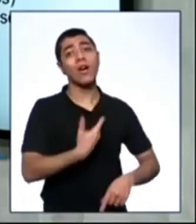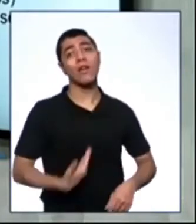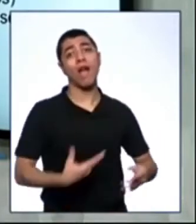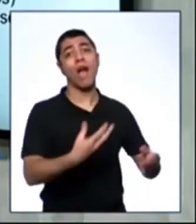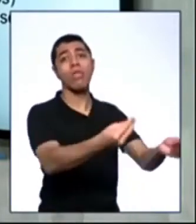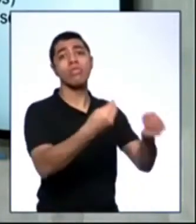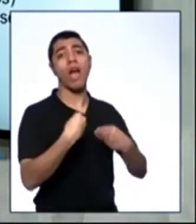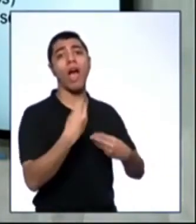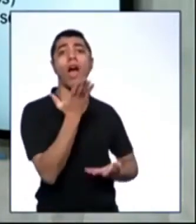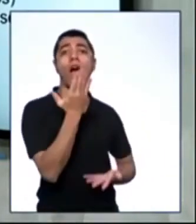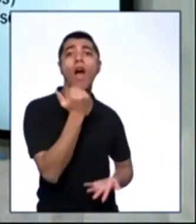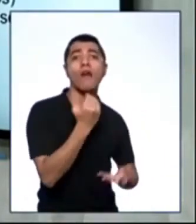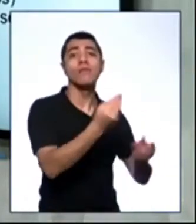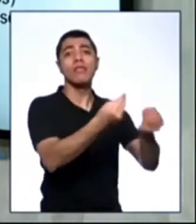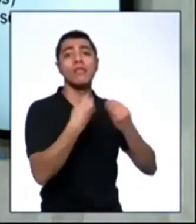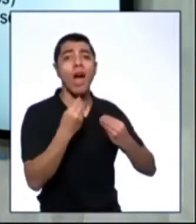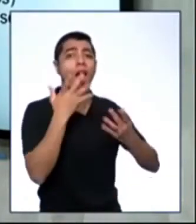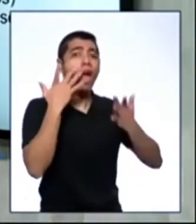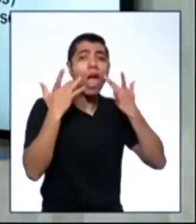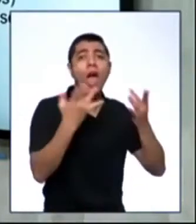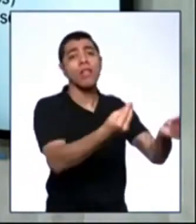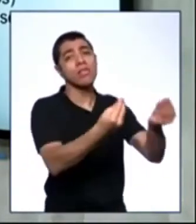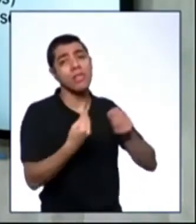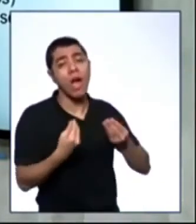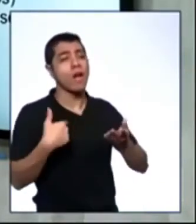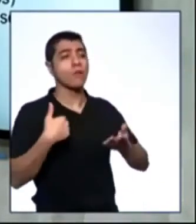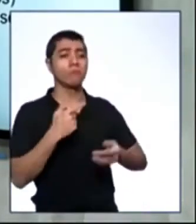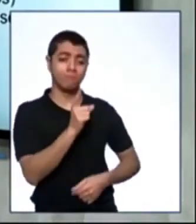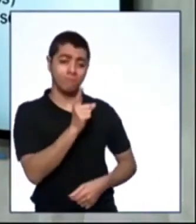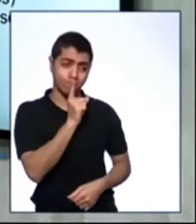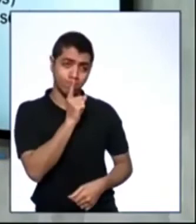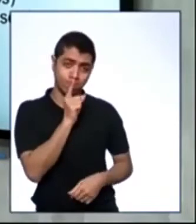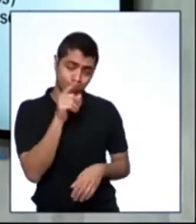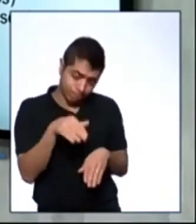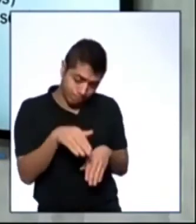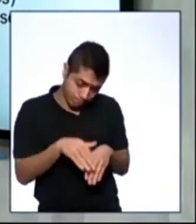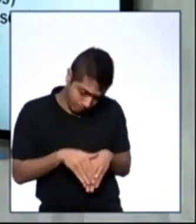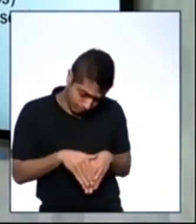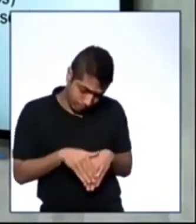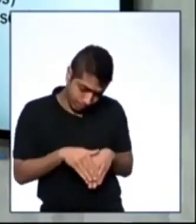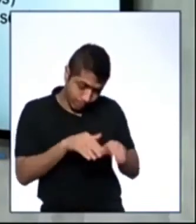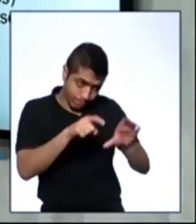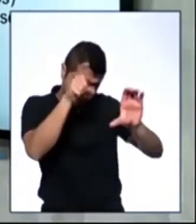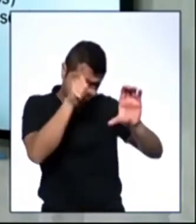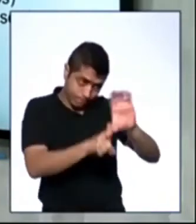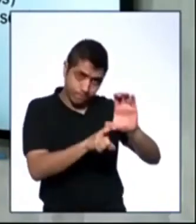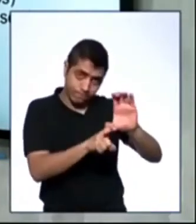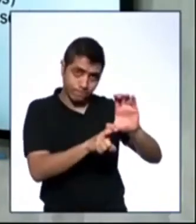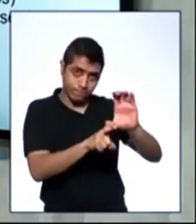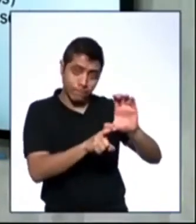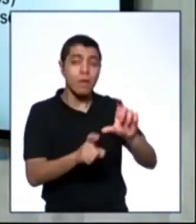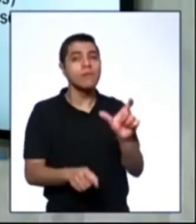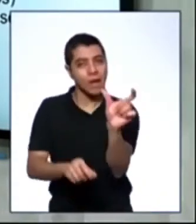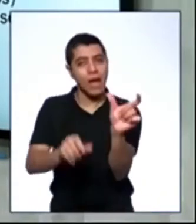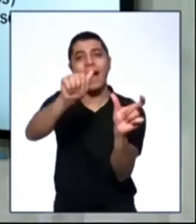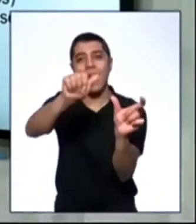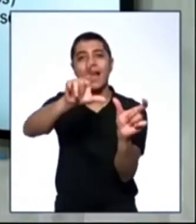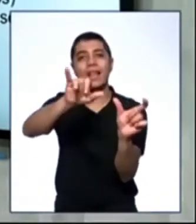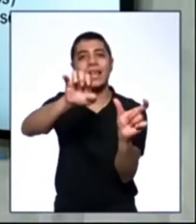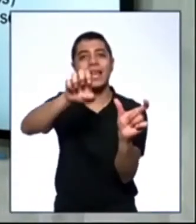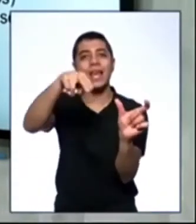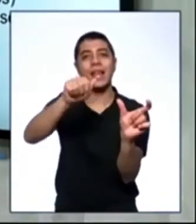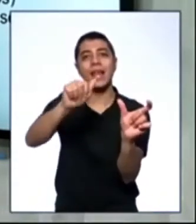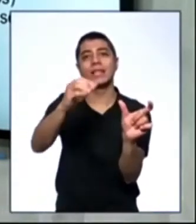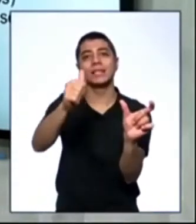é deixar a pessoa grudada a algum lugar. Isso é muito importante, mano, muito importante. A política do pão e circo é um negócio muito significativo, porque é uma